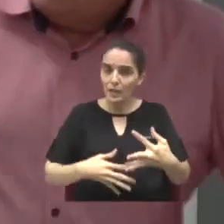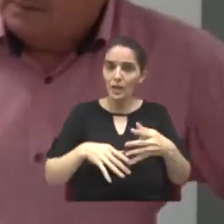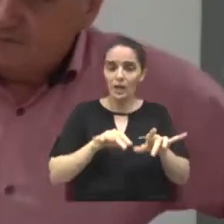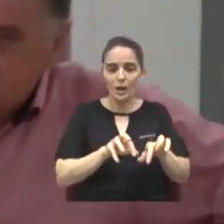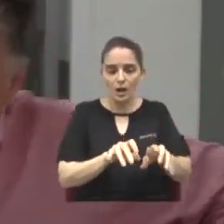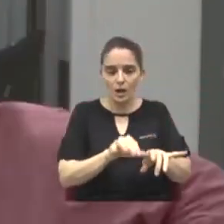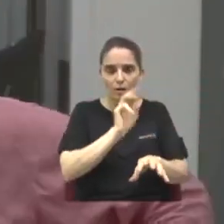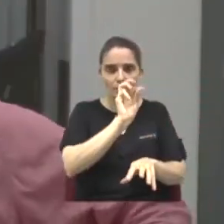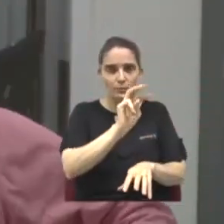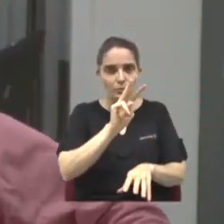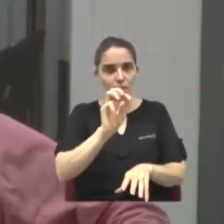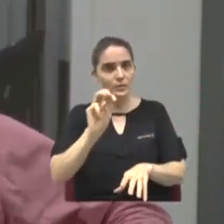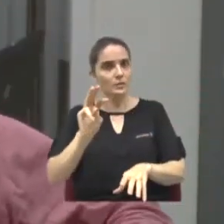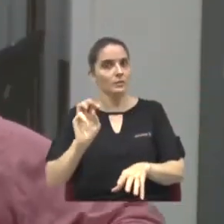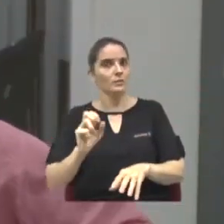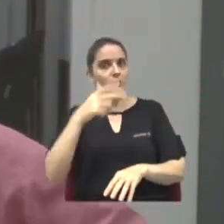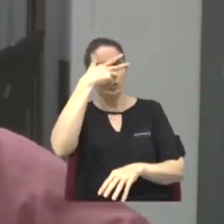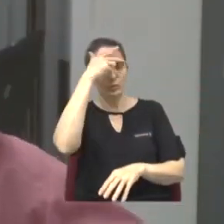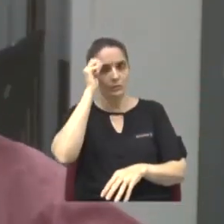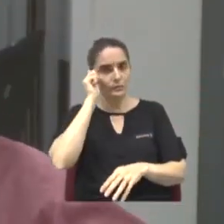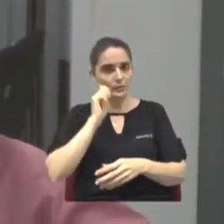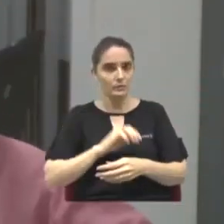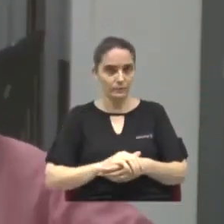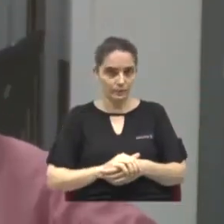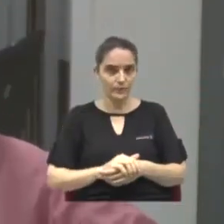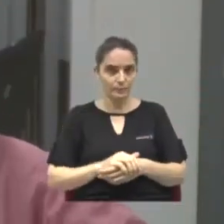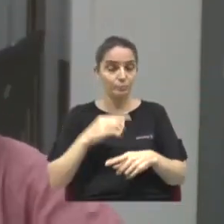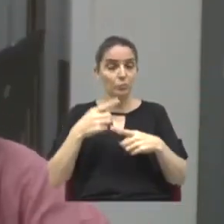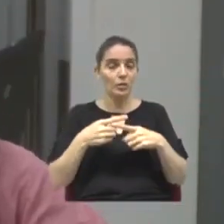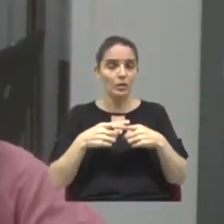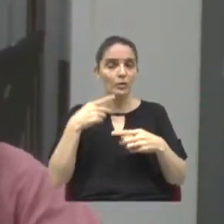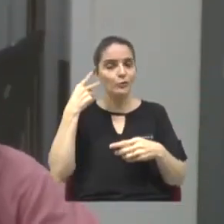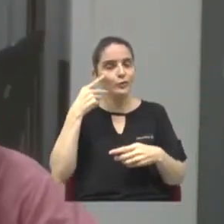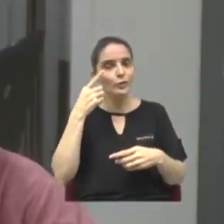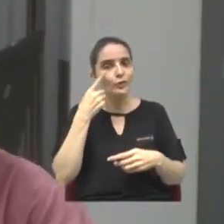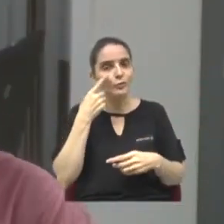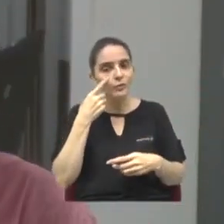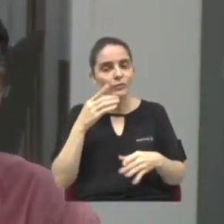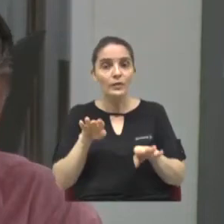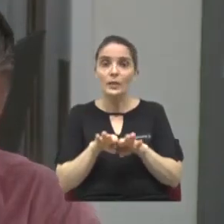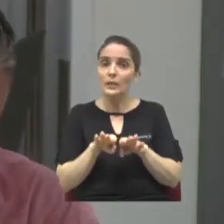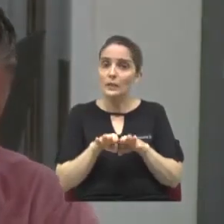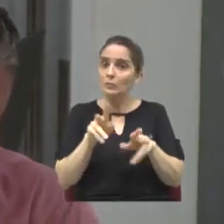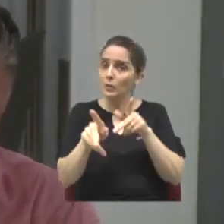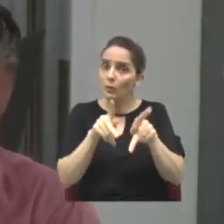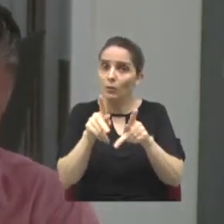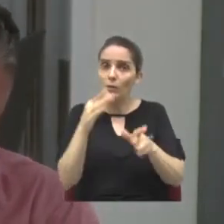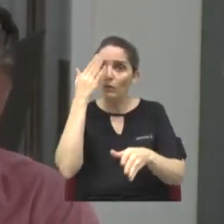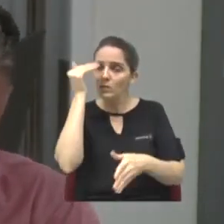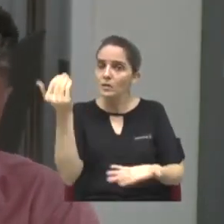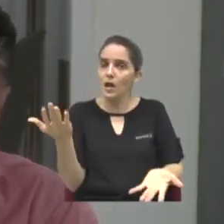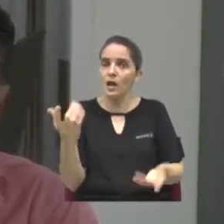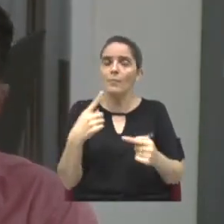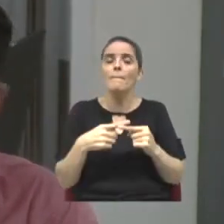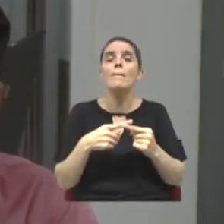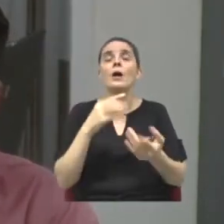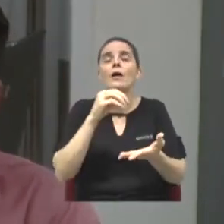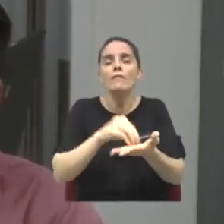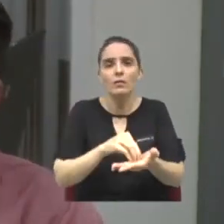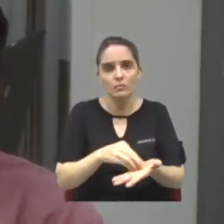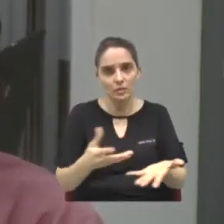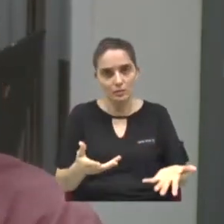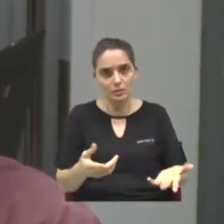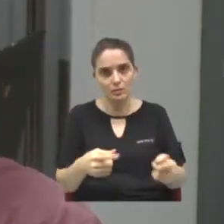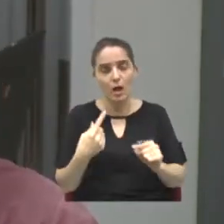Isso aí a gente, porque se tanto justifica não só para a gente, quanto justifica para o munícipe, né? Em relação, por que